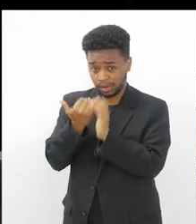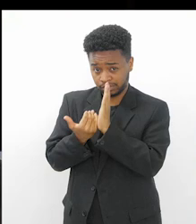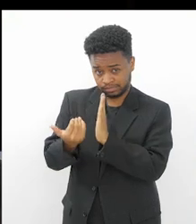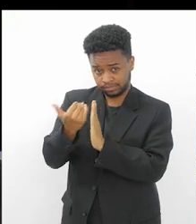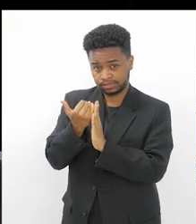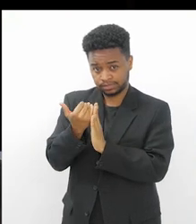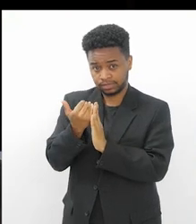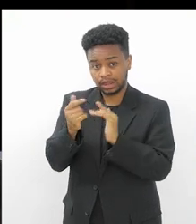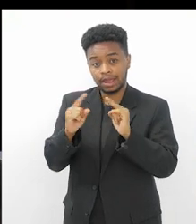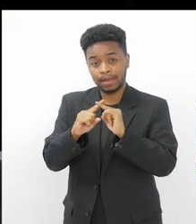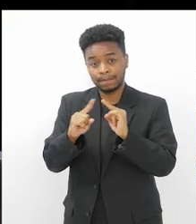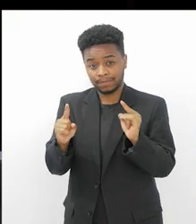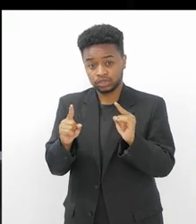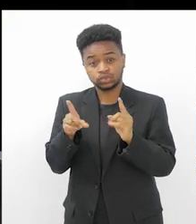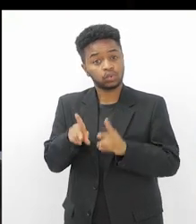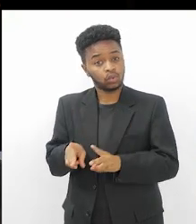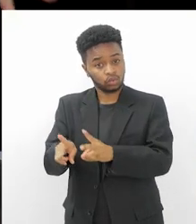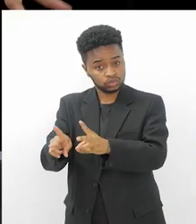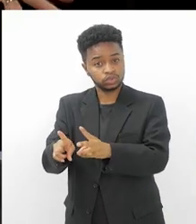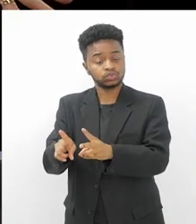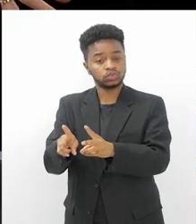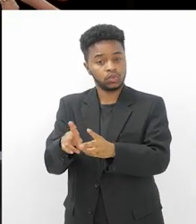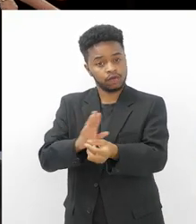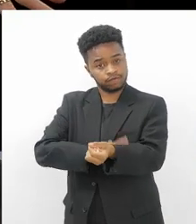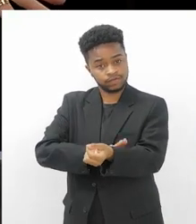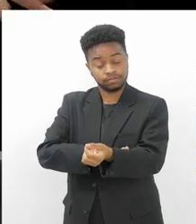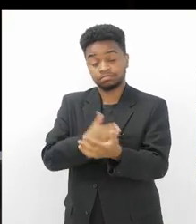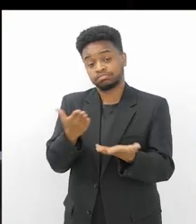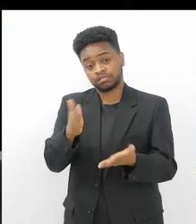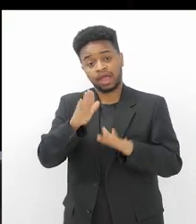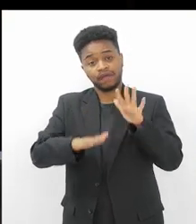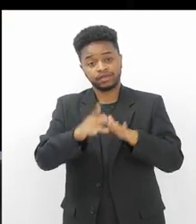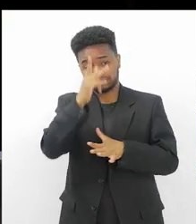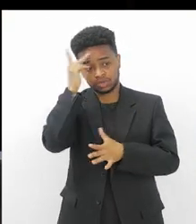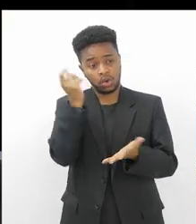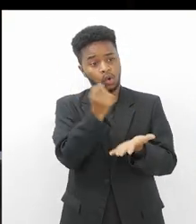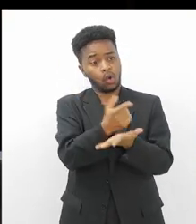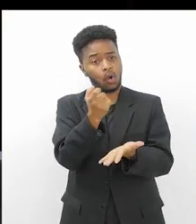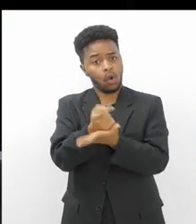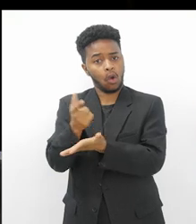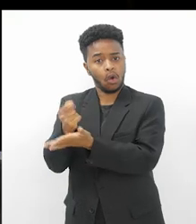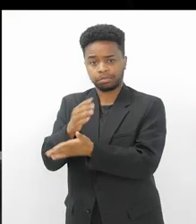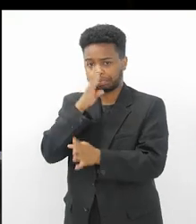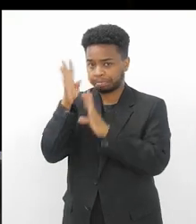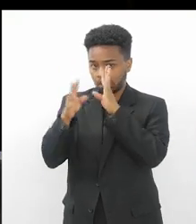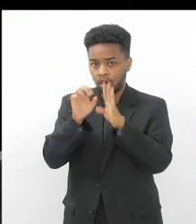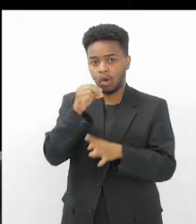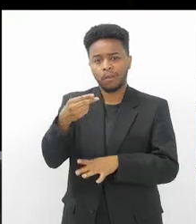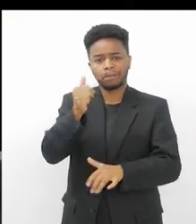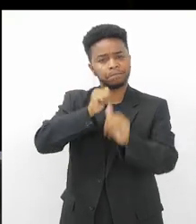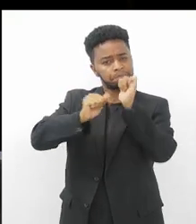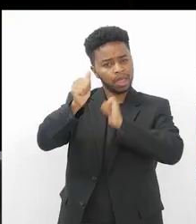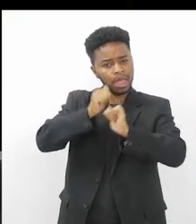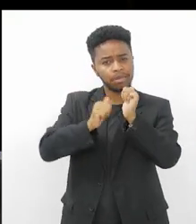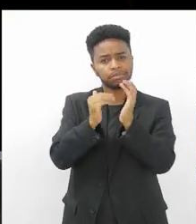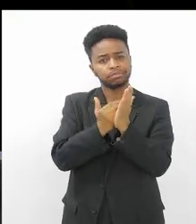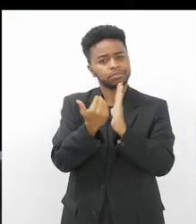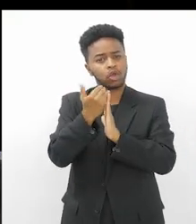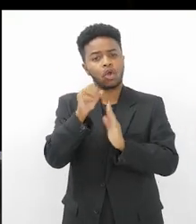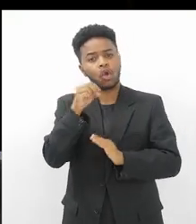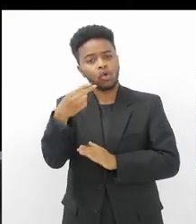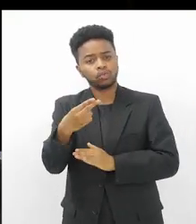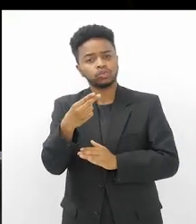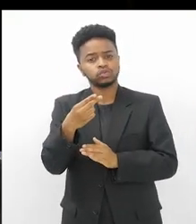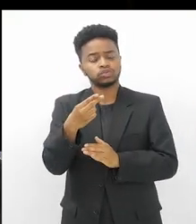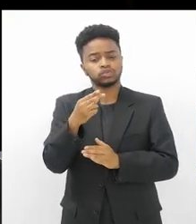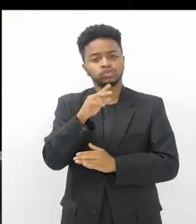Ela deixa de comer tanto, agora a compulsão existe. Aí tem gente que compra demais, tem gente que bebe demais, tem